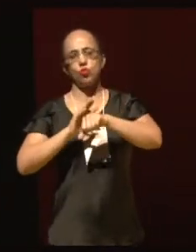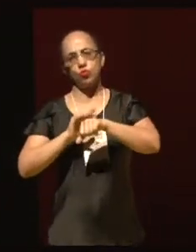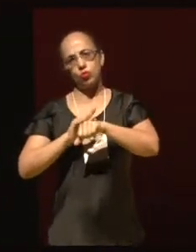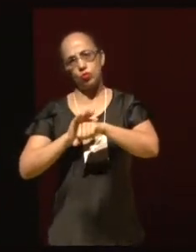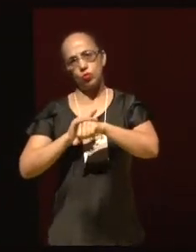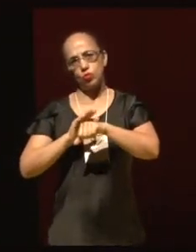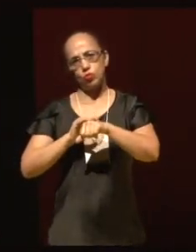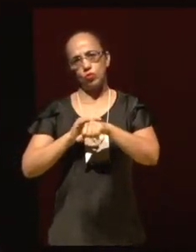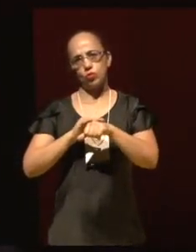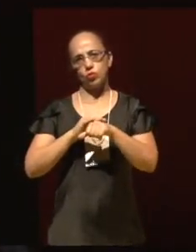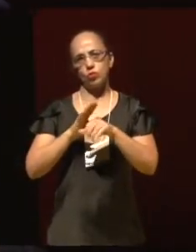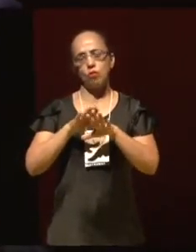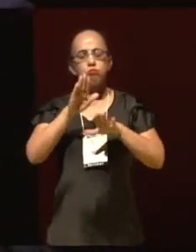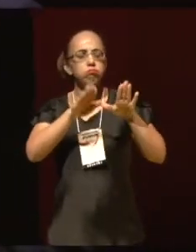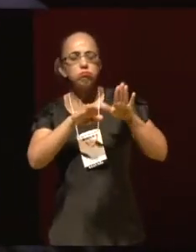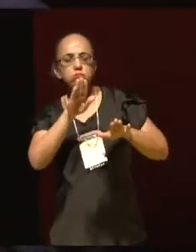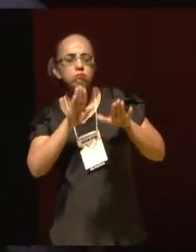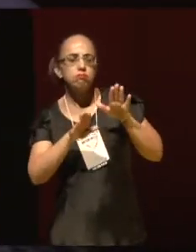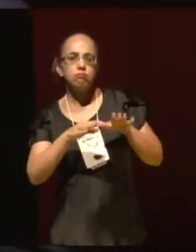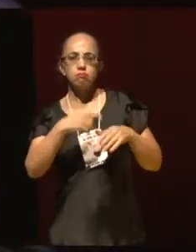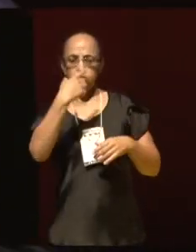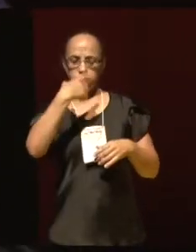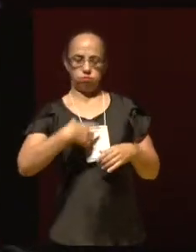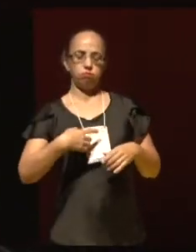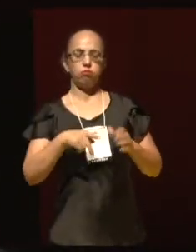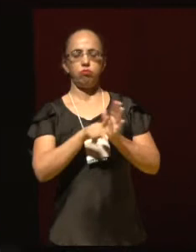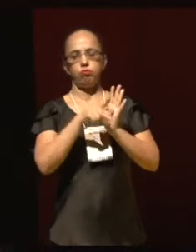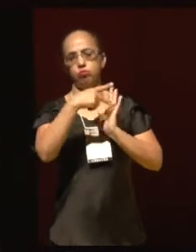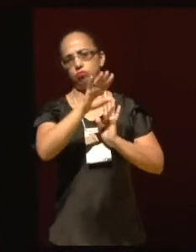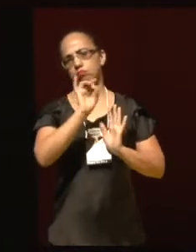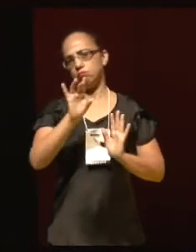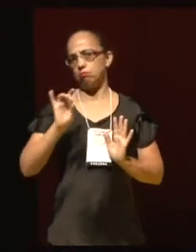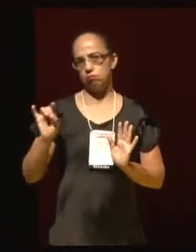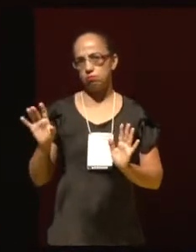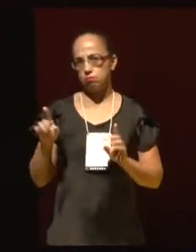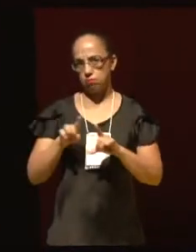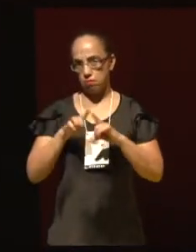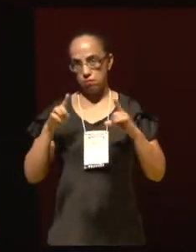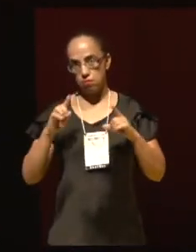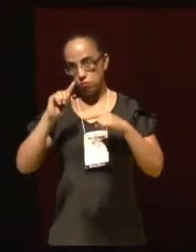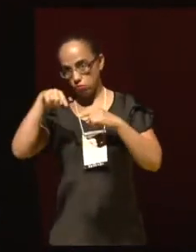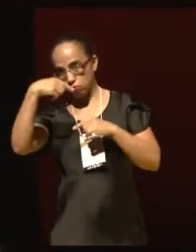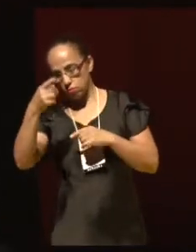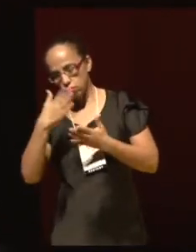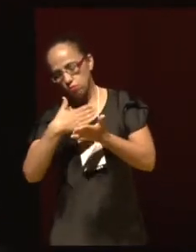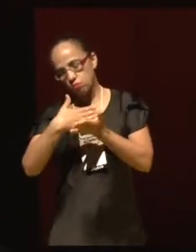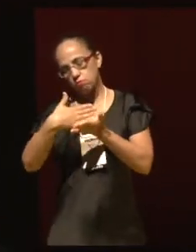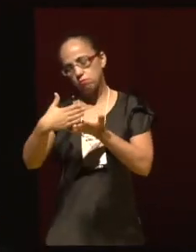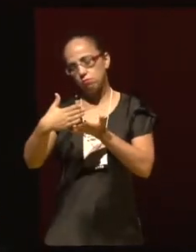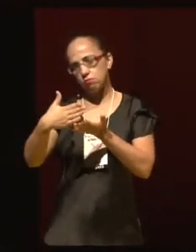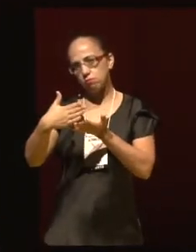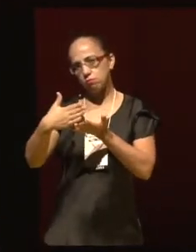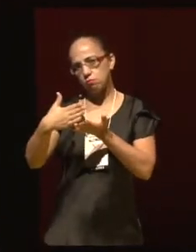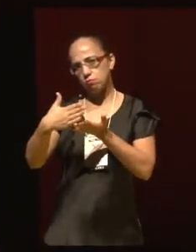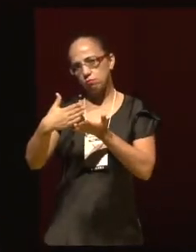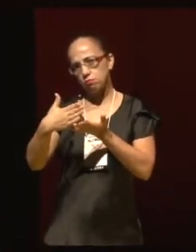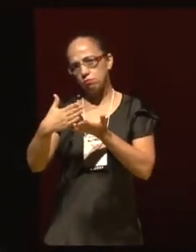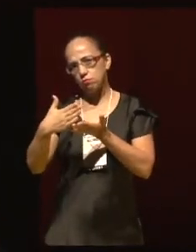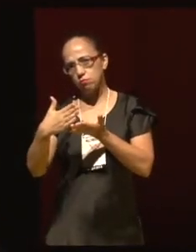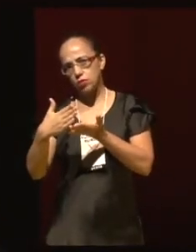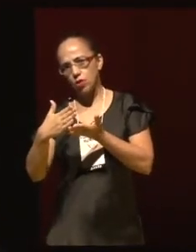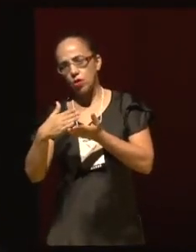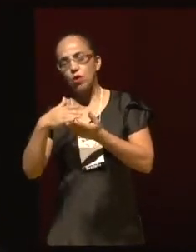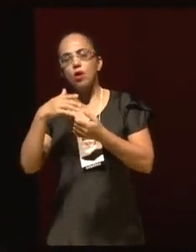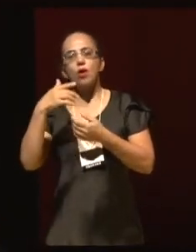do temperamento de uma pessoa. Mas adiante começa o âmbito